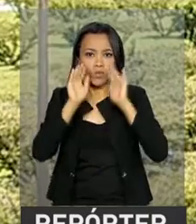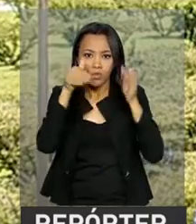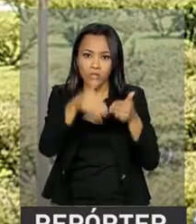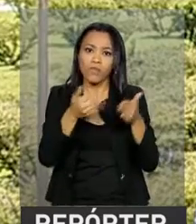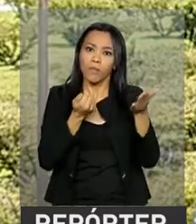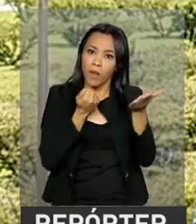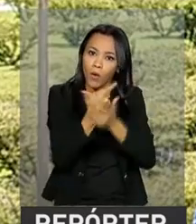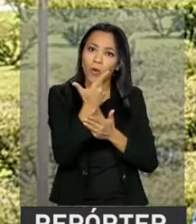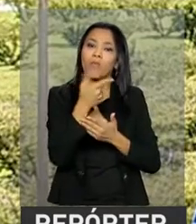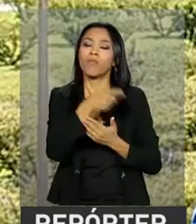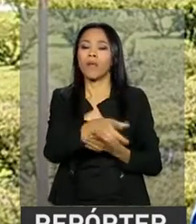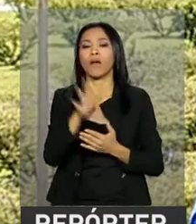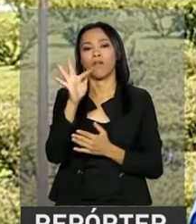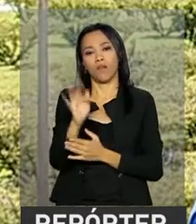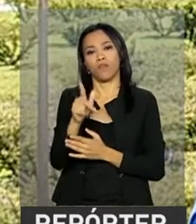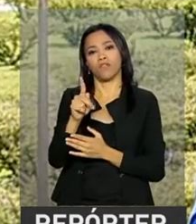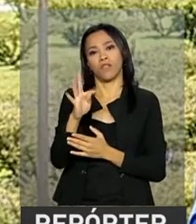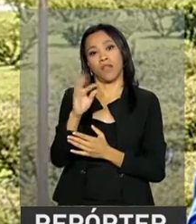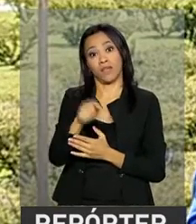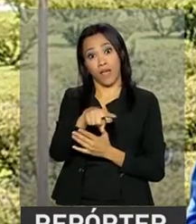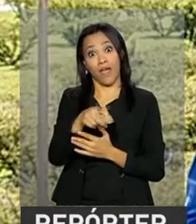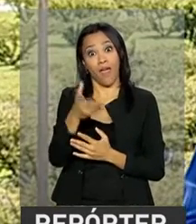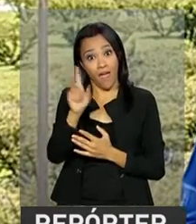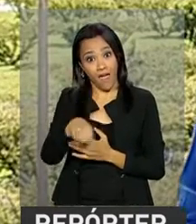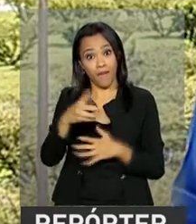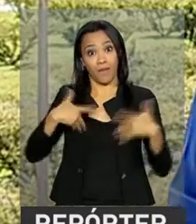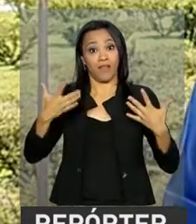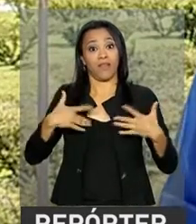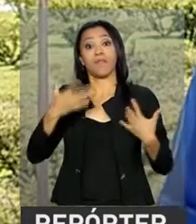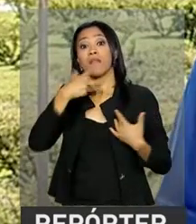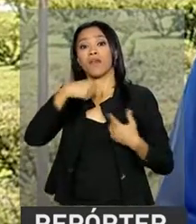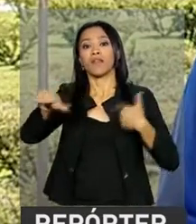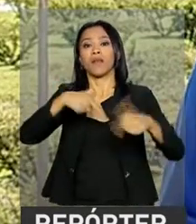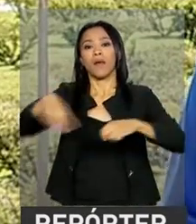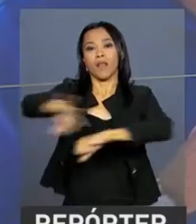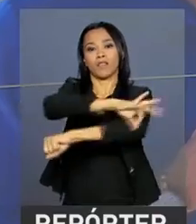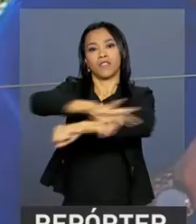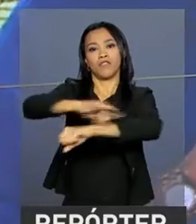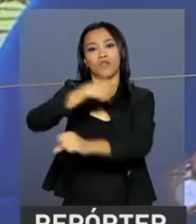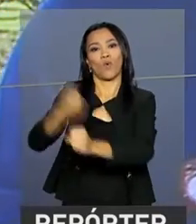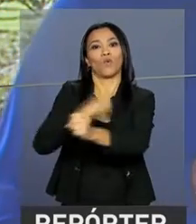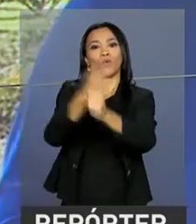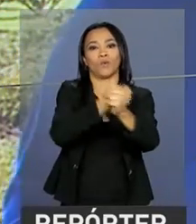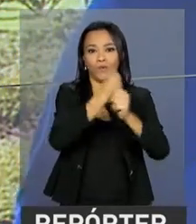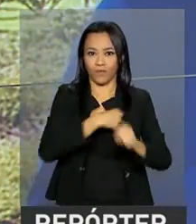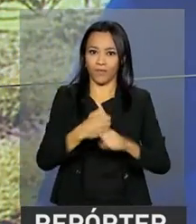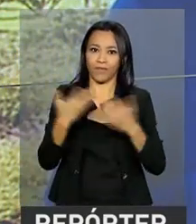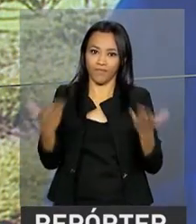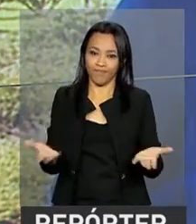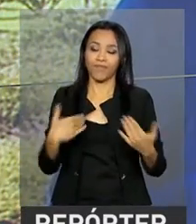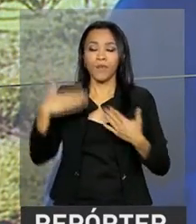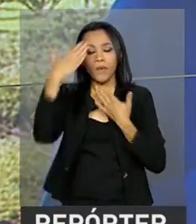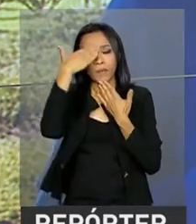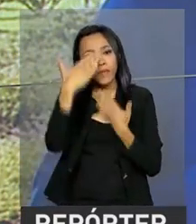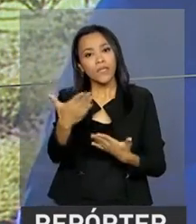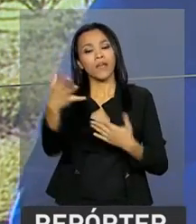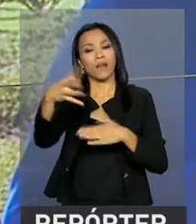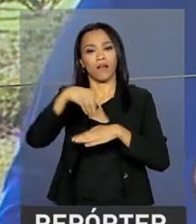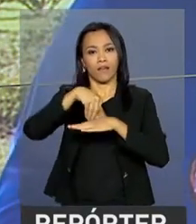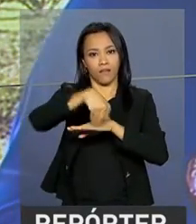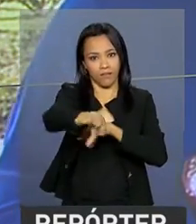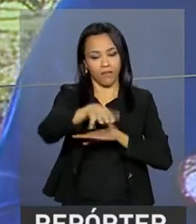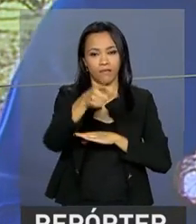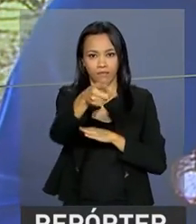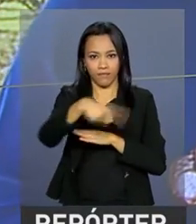Ou seja, um alento aí para o setor da construção civil. Leandro. Ok, Mara, obrigado pelas suas informações, direto aí